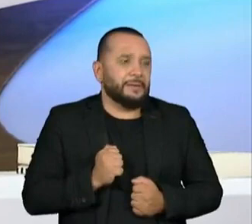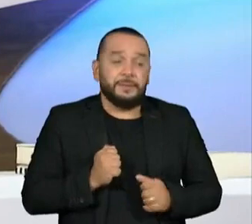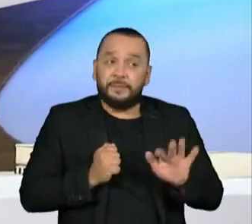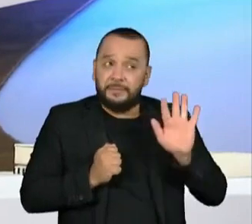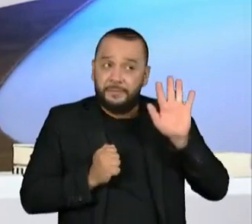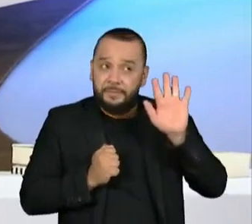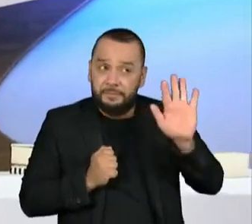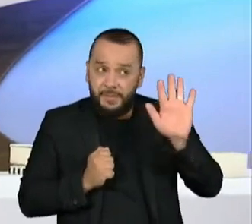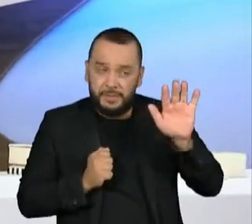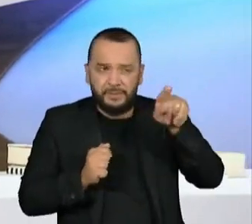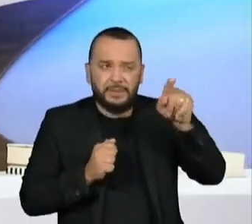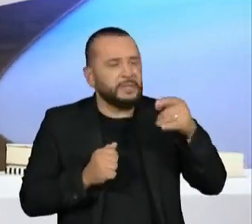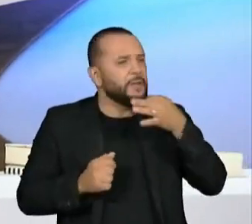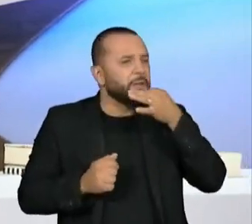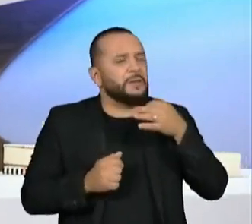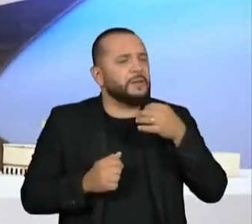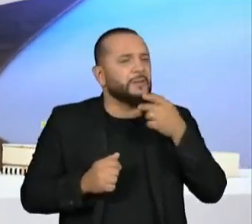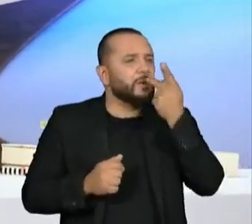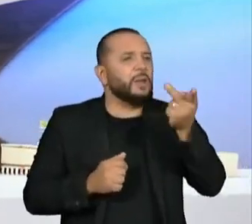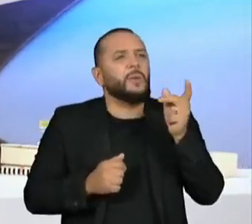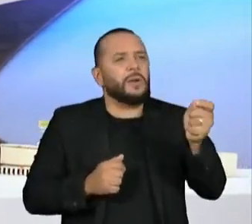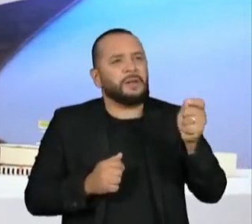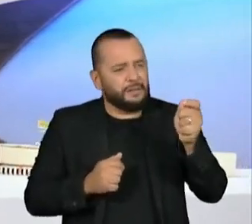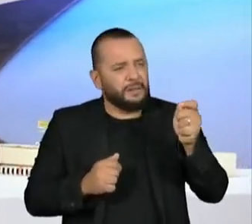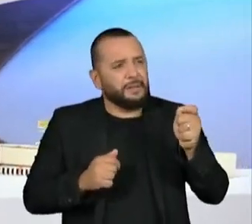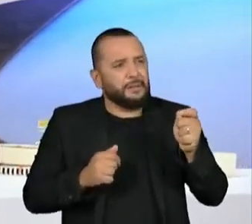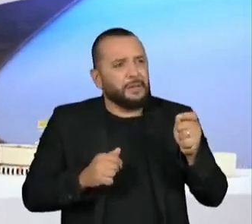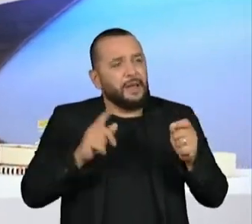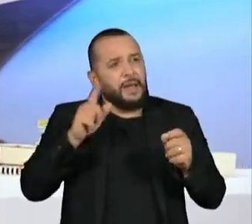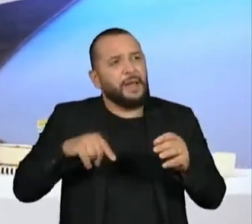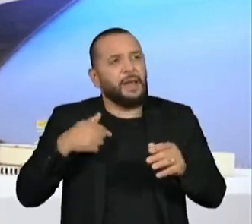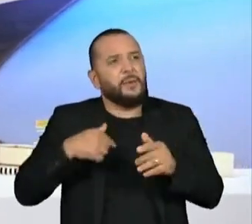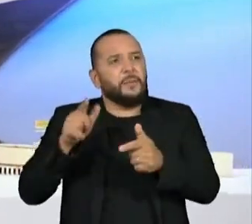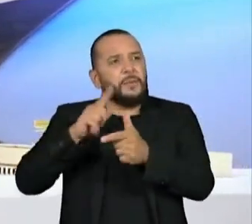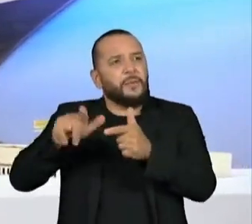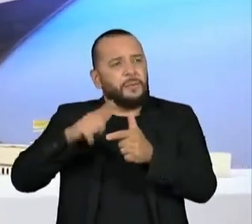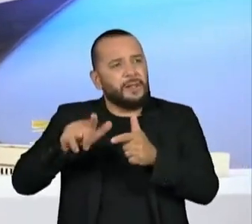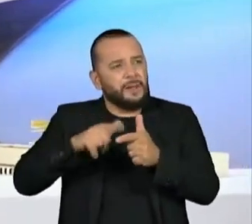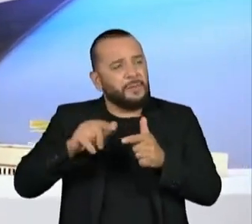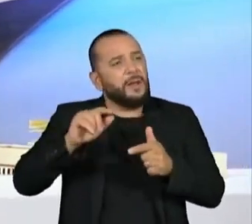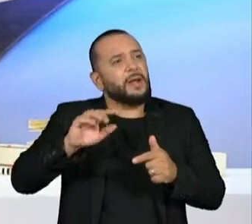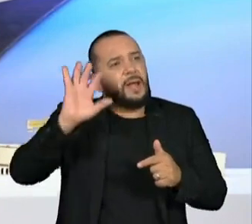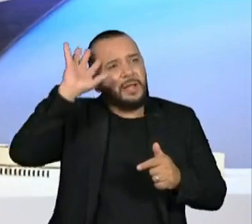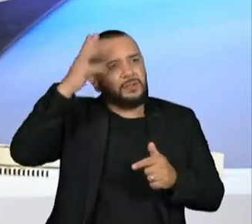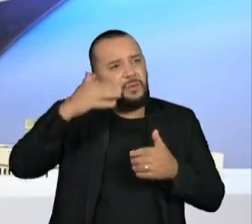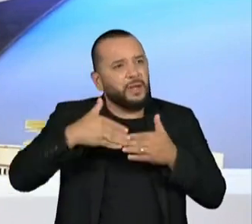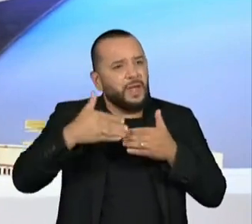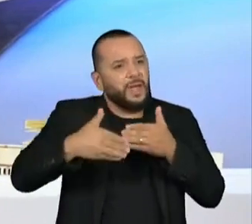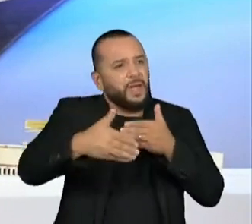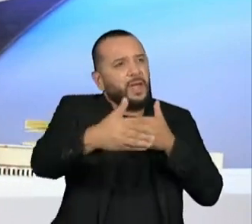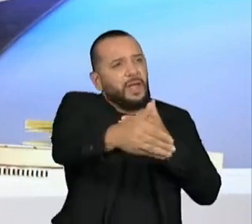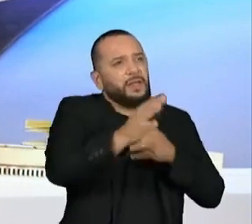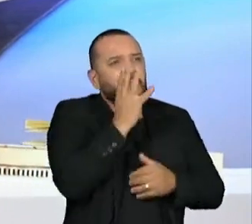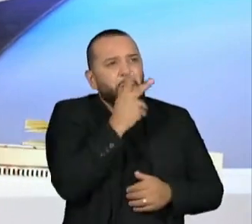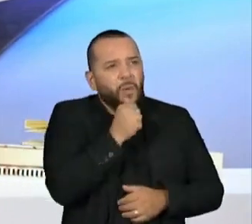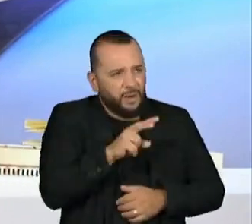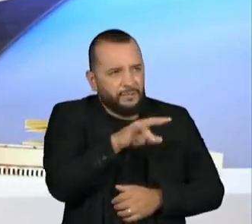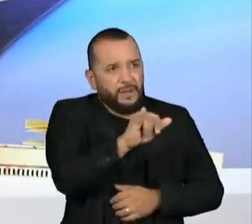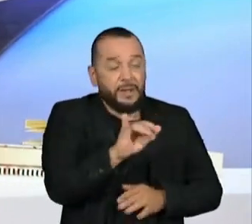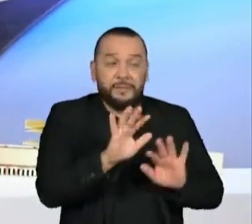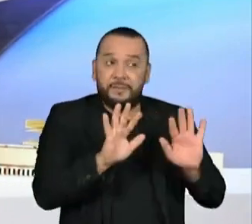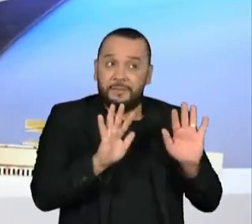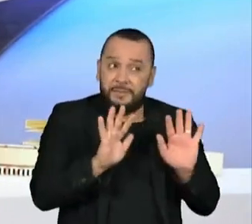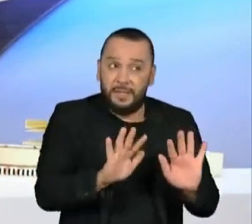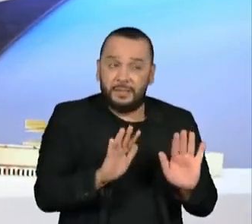como o senhor argumenta em alguns casos, dizer que se trata de um problema de longo prazo, quando a gente já